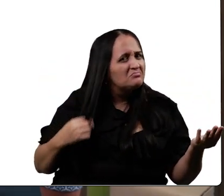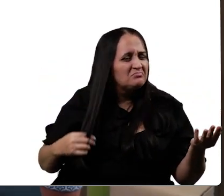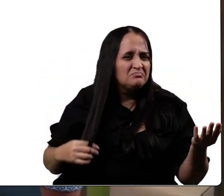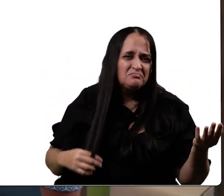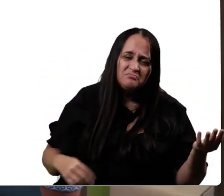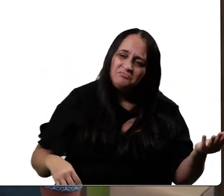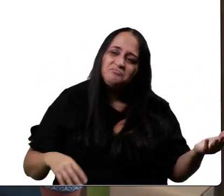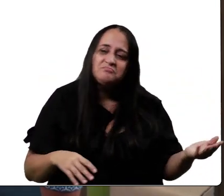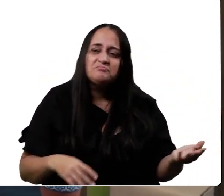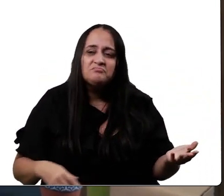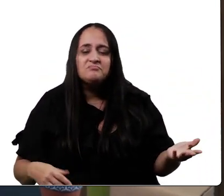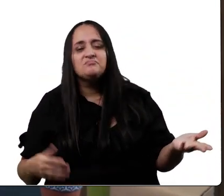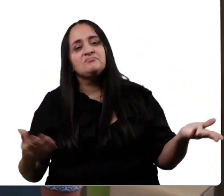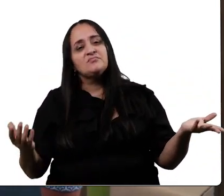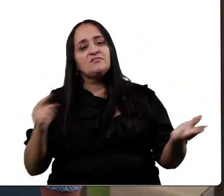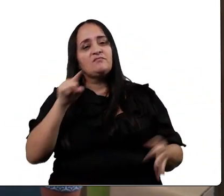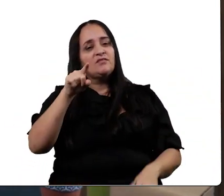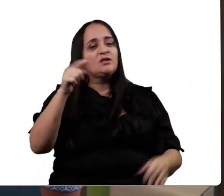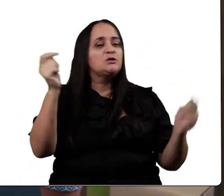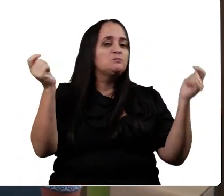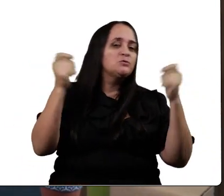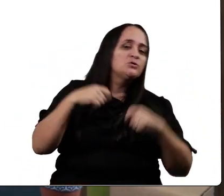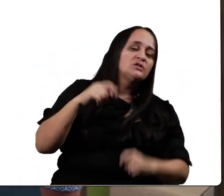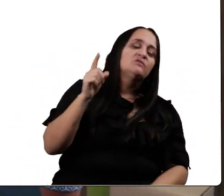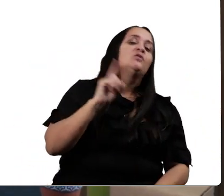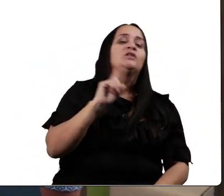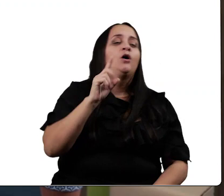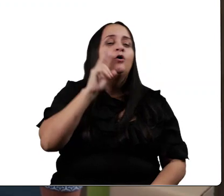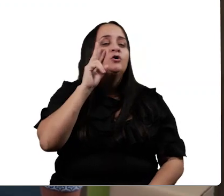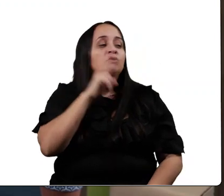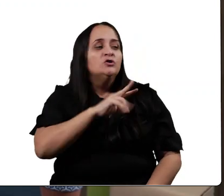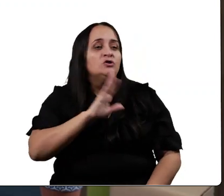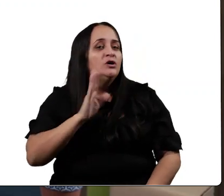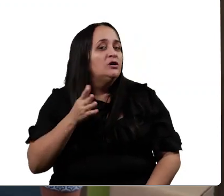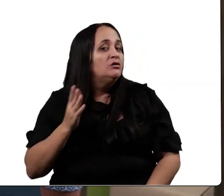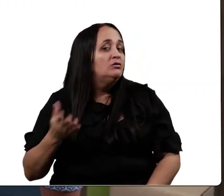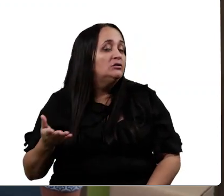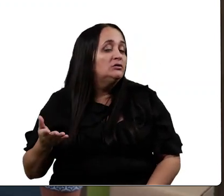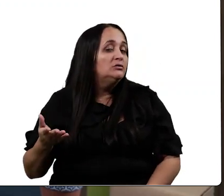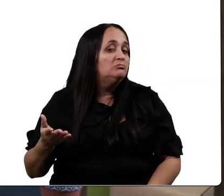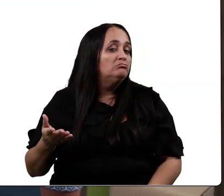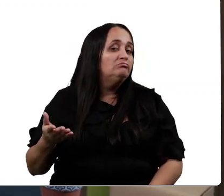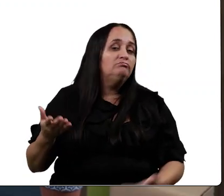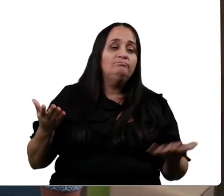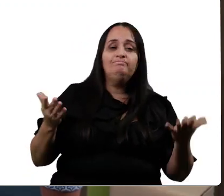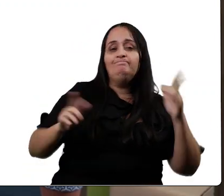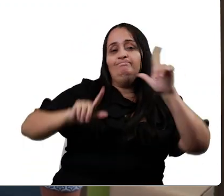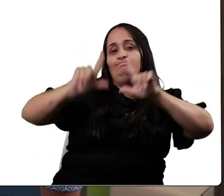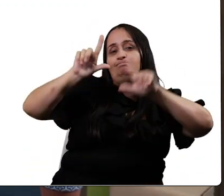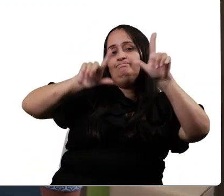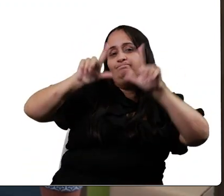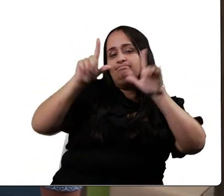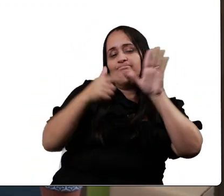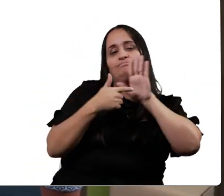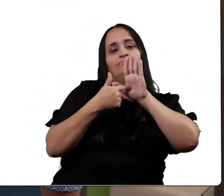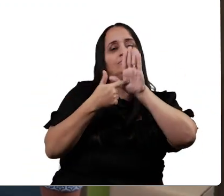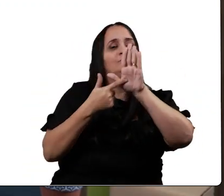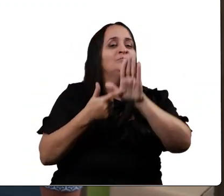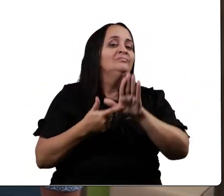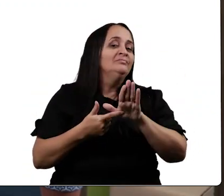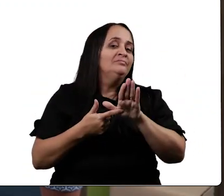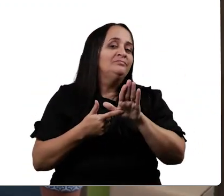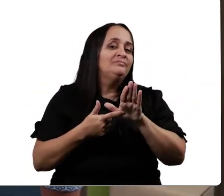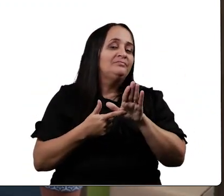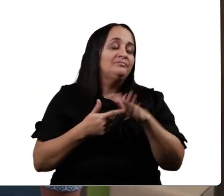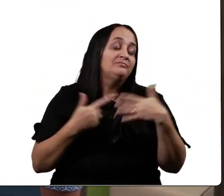jamais aconteceria? Você já viu alguma coisa parecida na TV? Alguma coisa que possa, sei